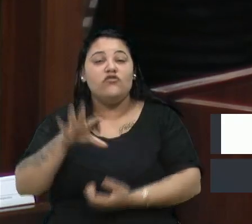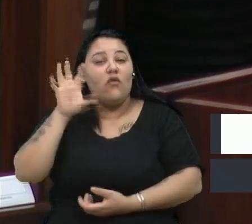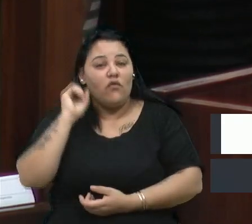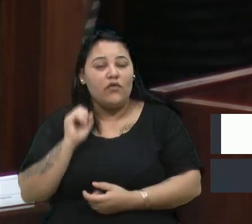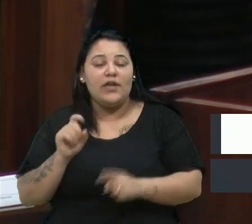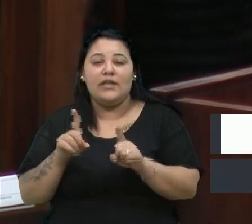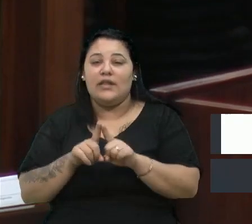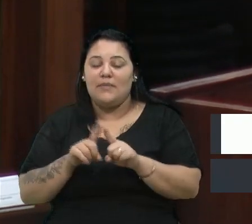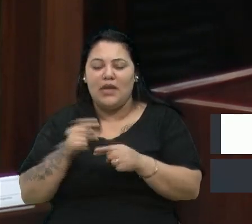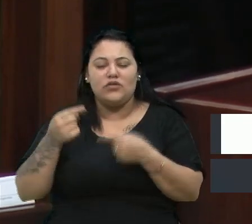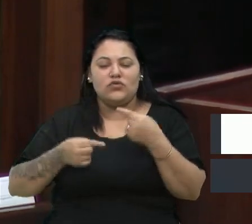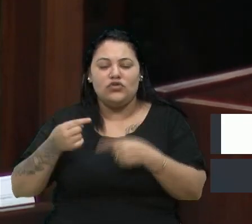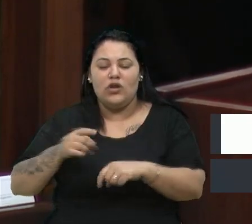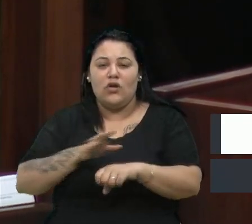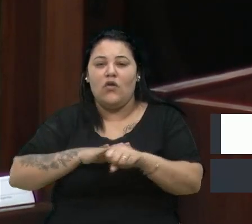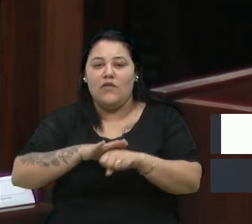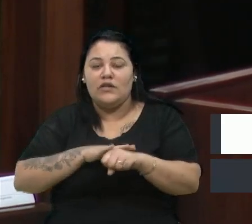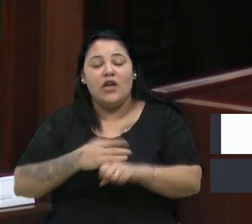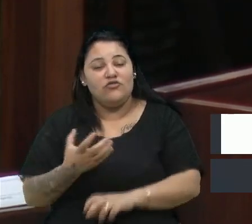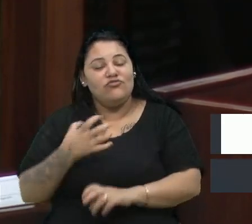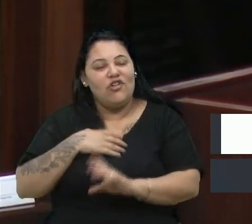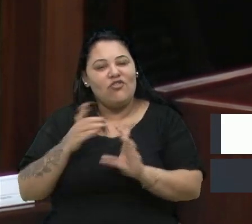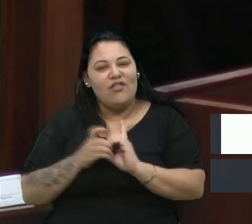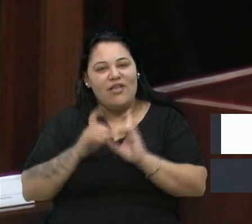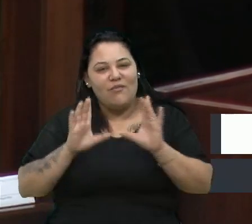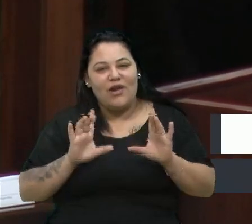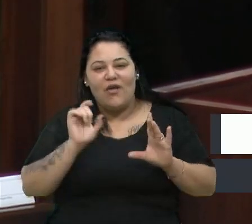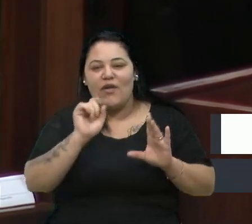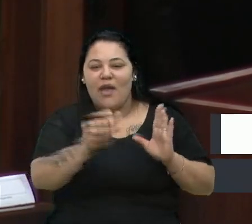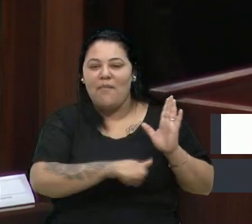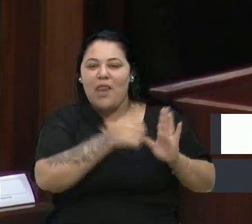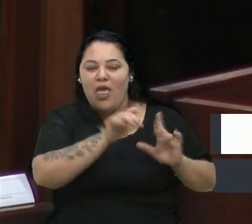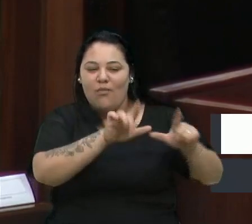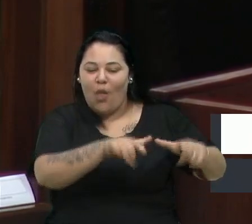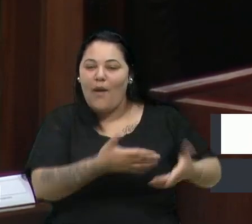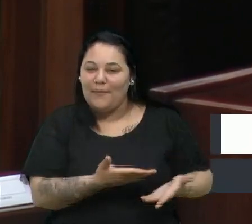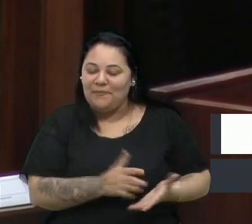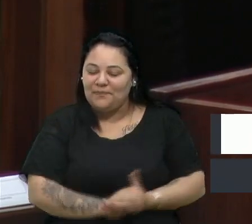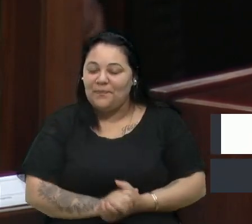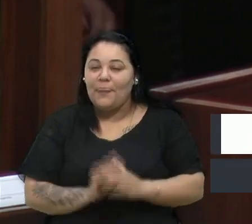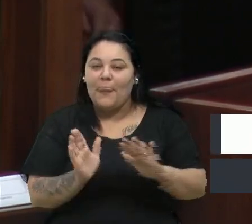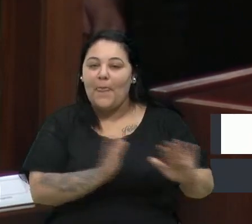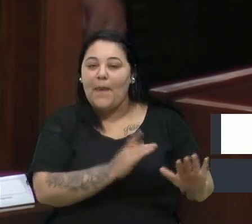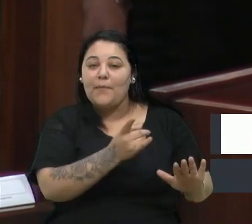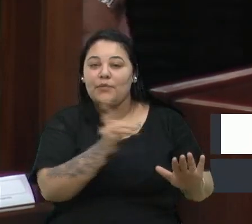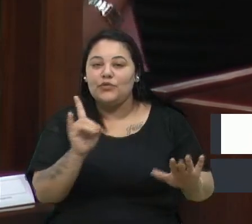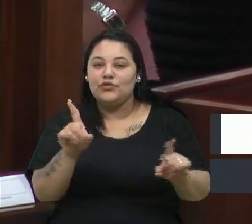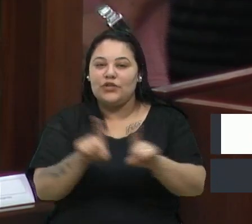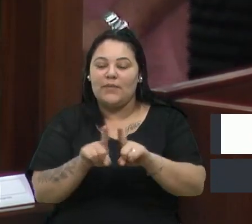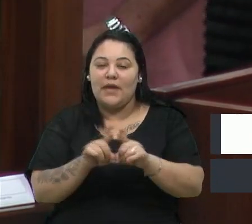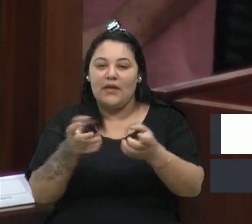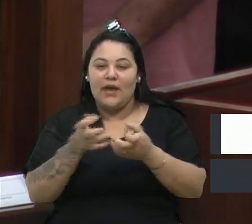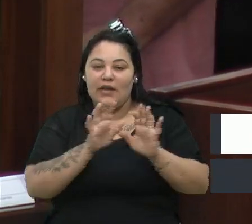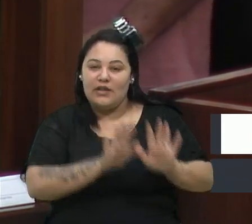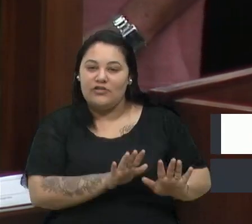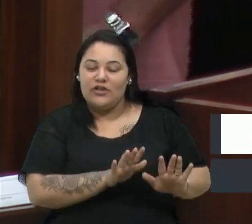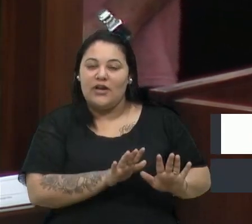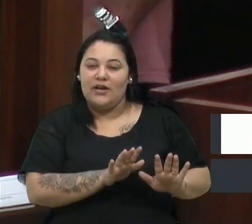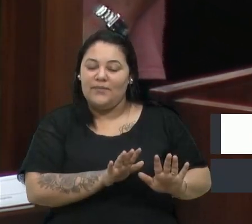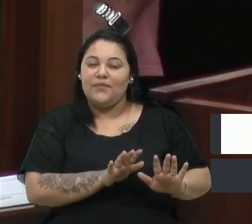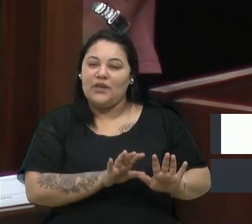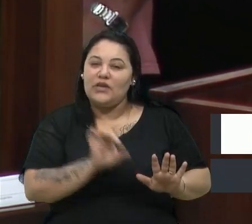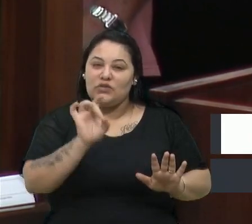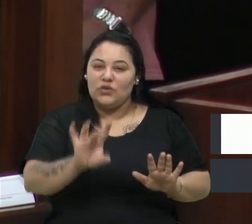ouvida, foi discutido de forma democrática o que seria melhor para lá. E, por último, eu quero deixar aqui